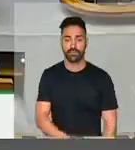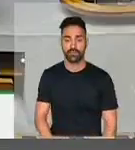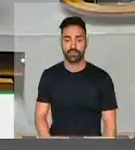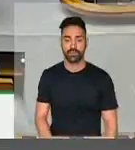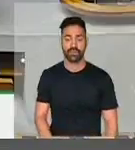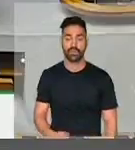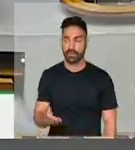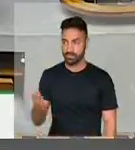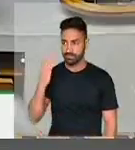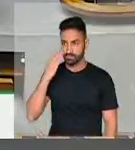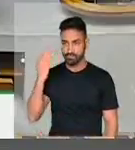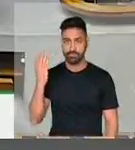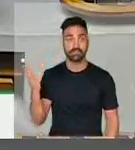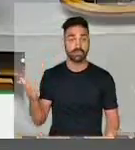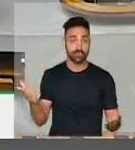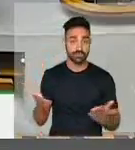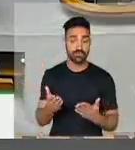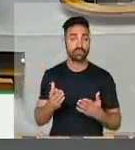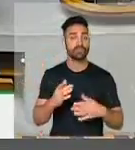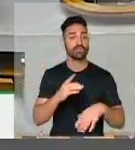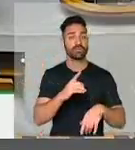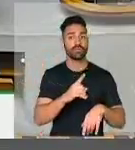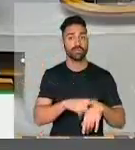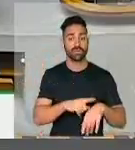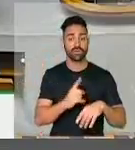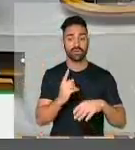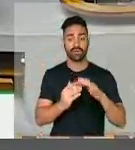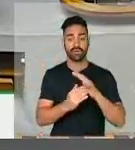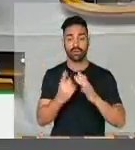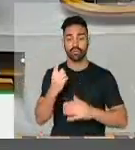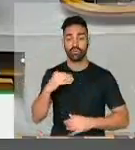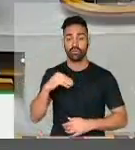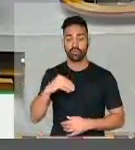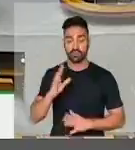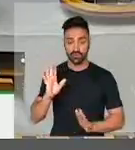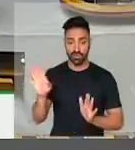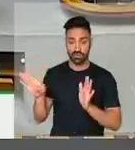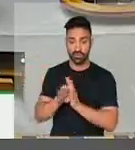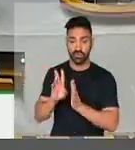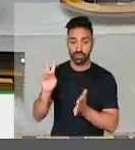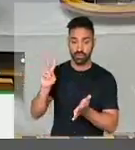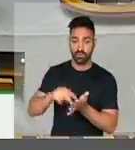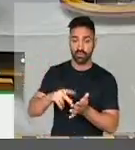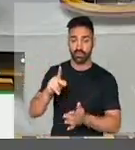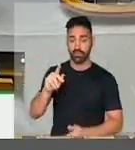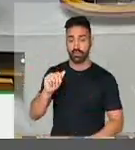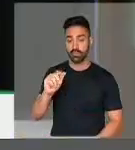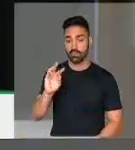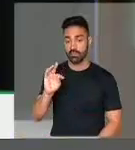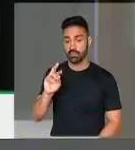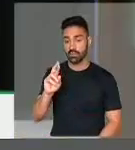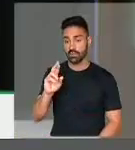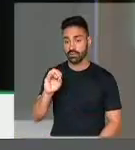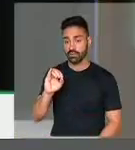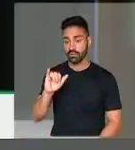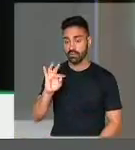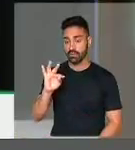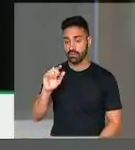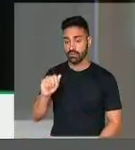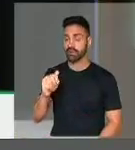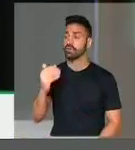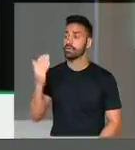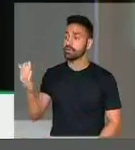Érica Cocá, e eu passo para o seu tempo de até um minuto ao nobre deputado que já está na tribuna, deputado Patriota. Eu aproveito, minha